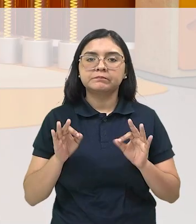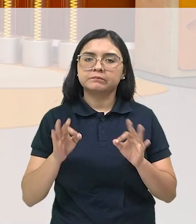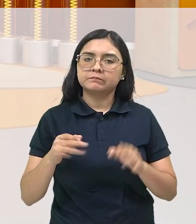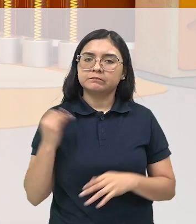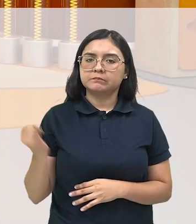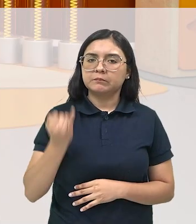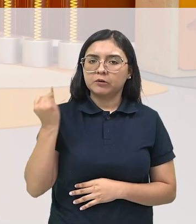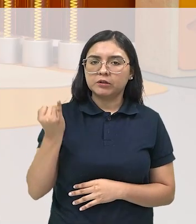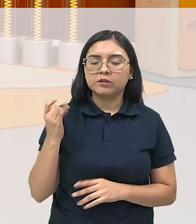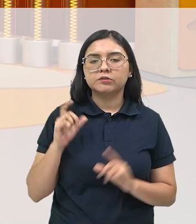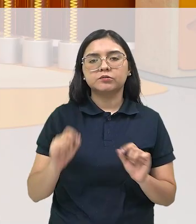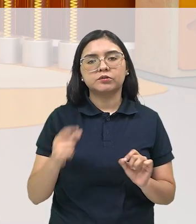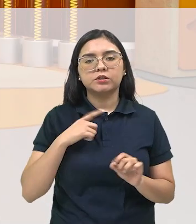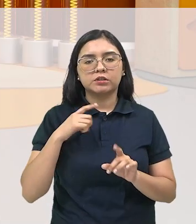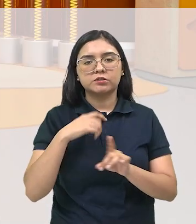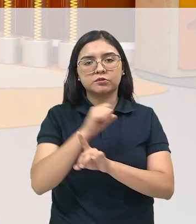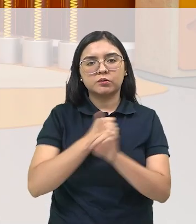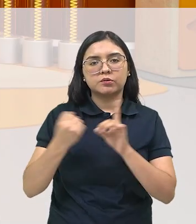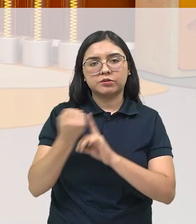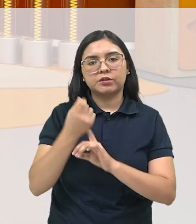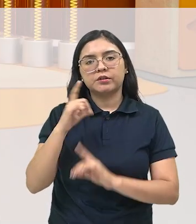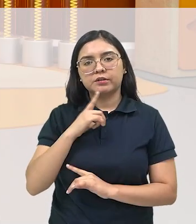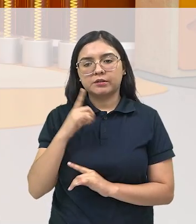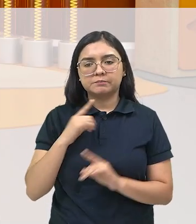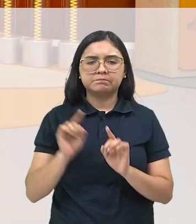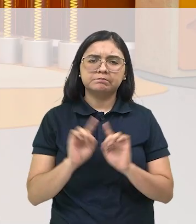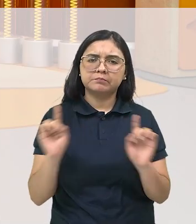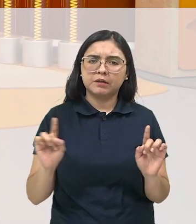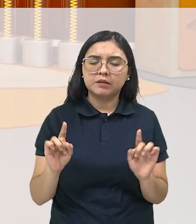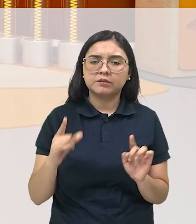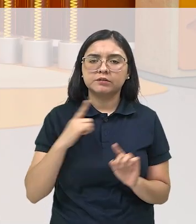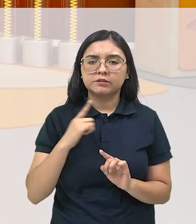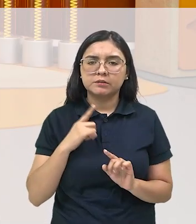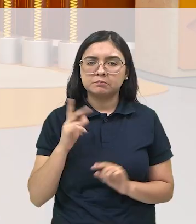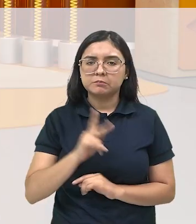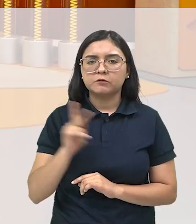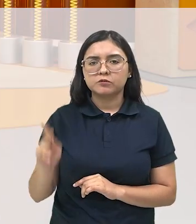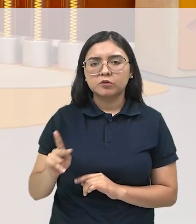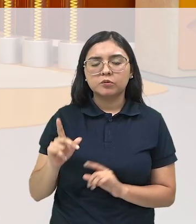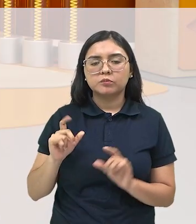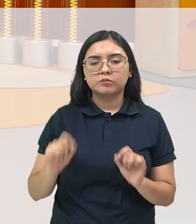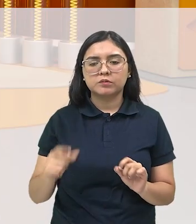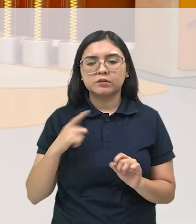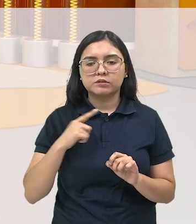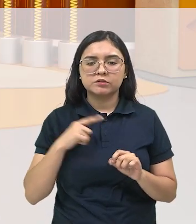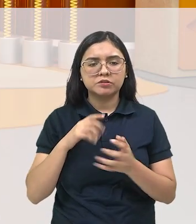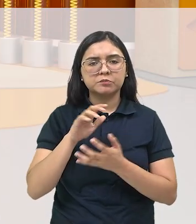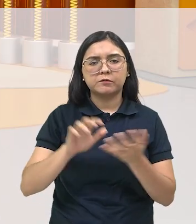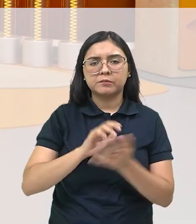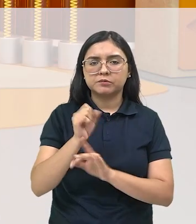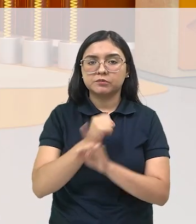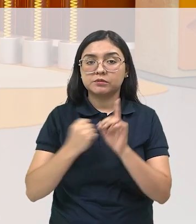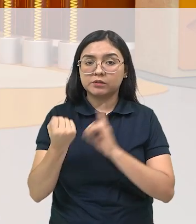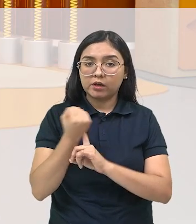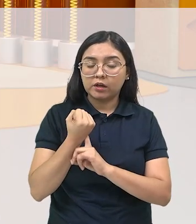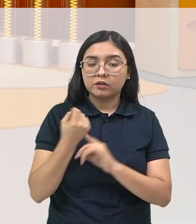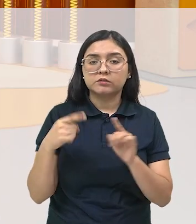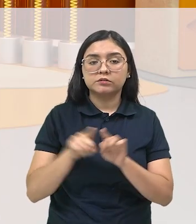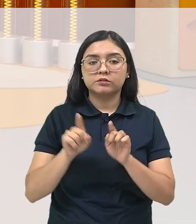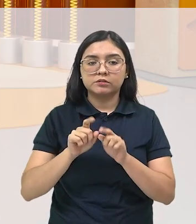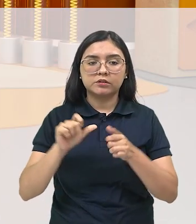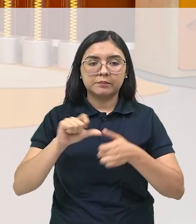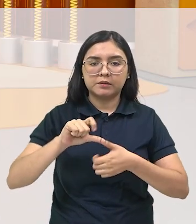Importante, né, essa visão aí que a sociologia tem. Mas aí a gente tem, professor Josino, essa questão dos movimentos sociais, né, na